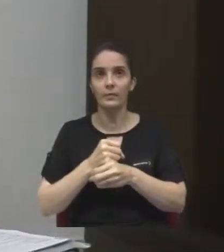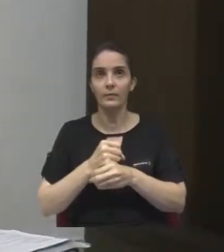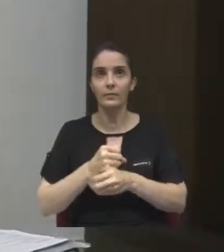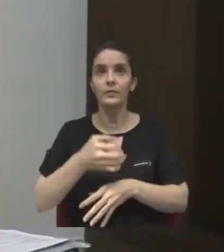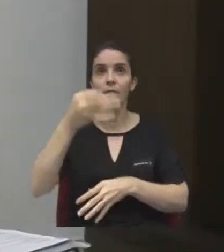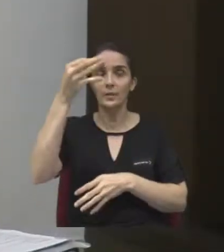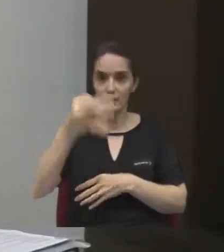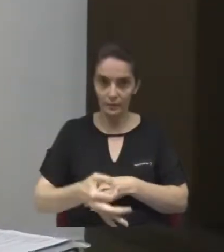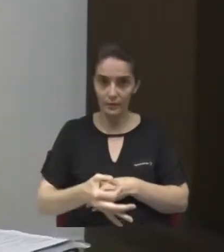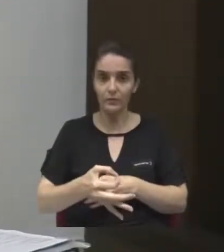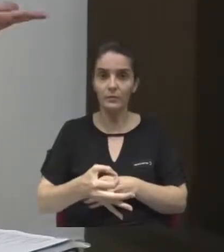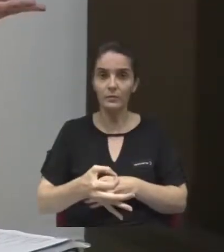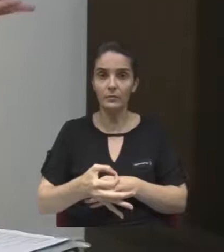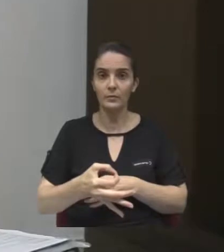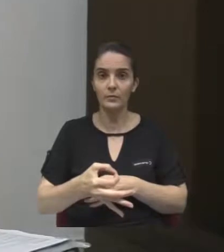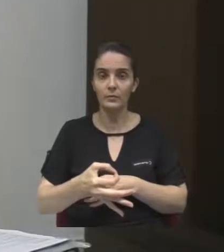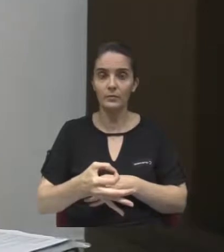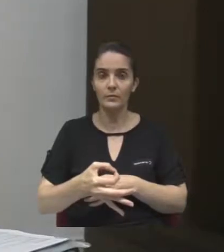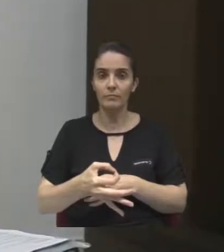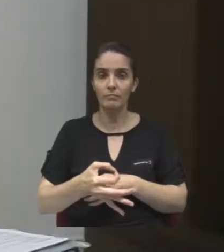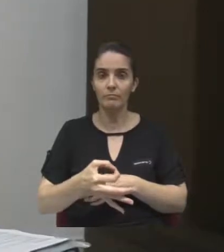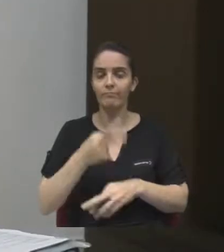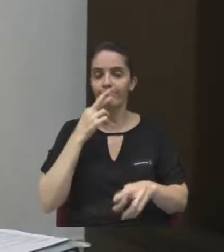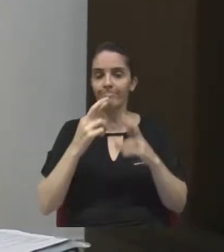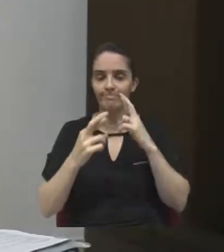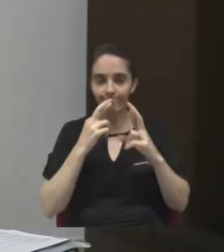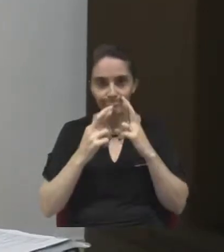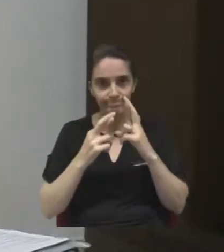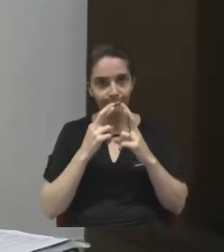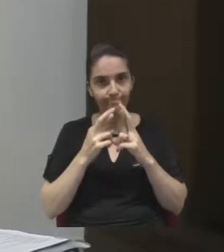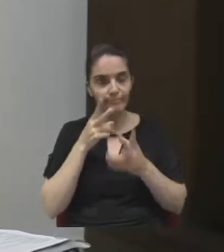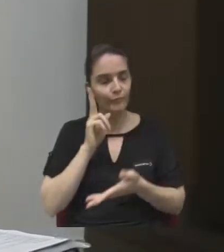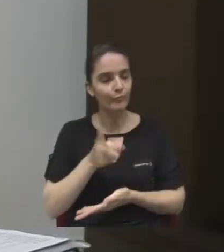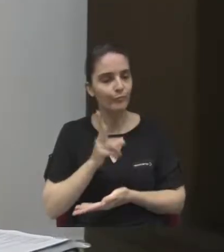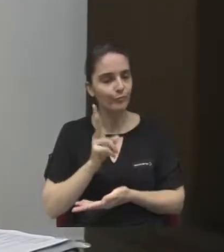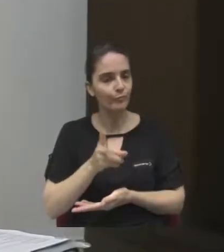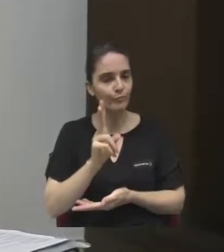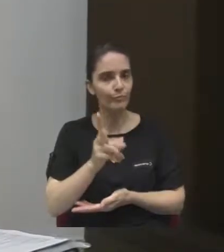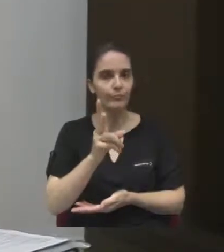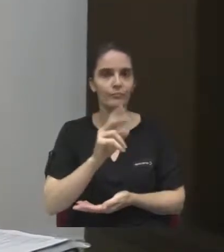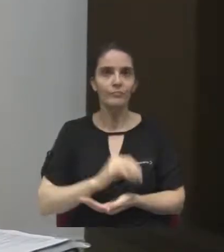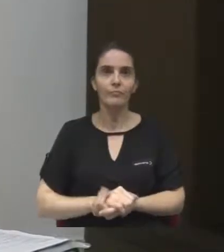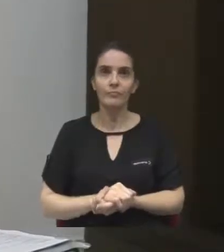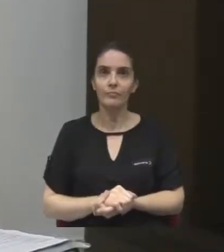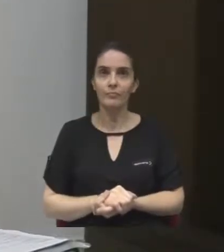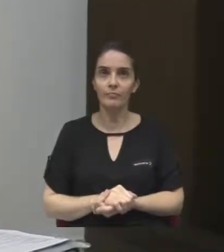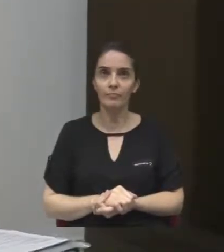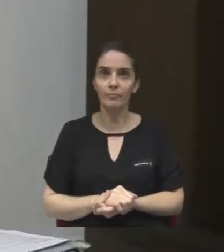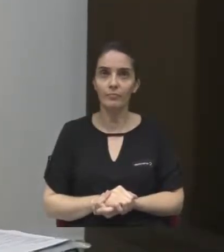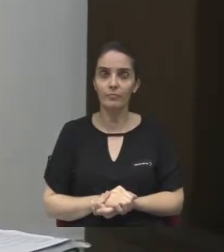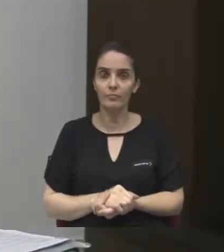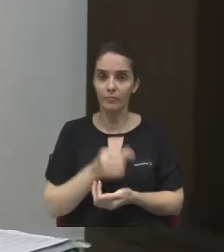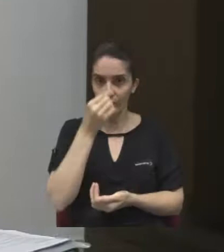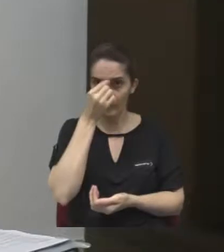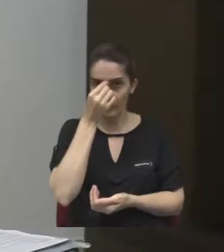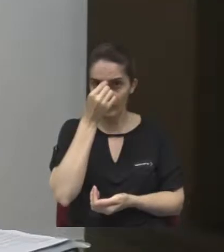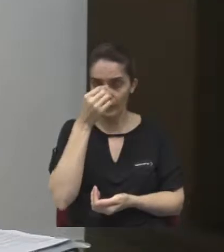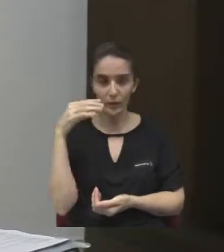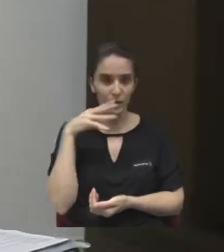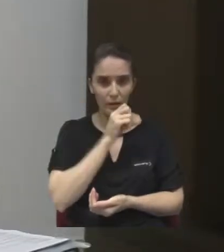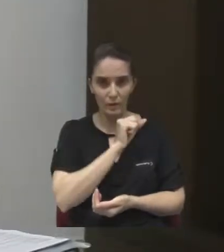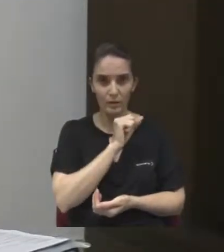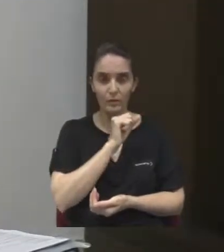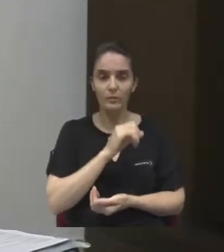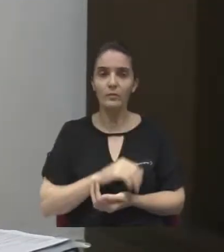certeza a reclamação é sempre a mesma. Permite uma parte? Pois não, vereador. Você